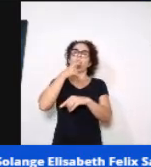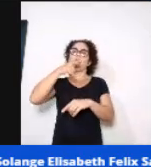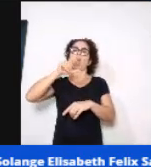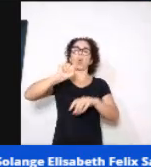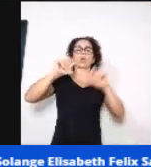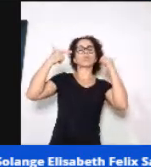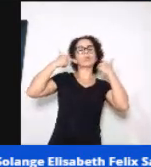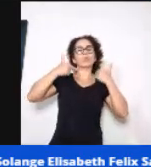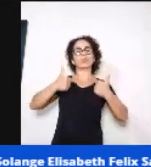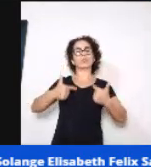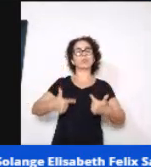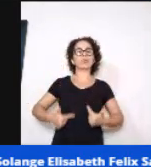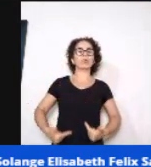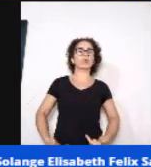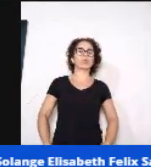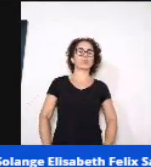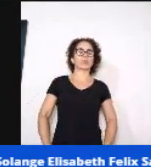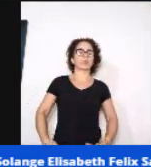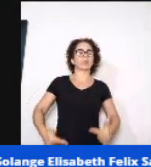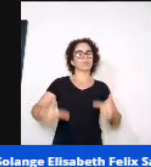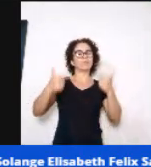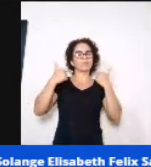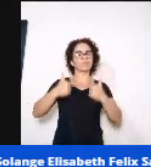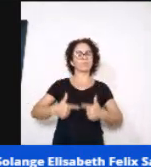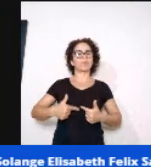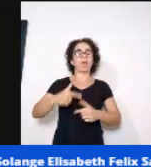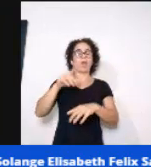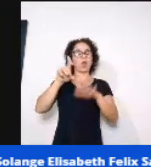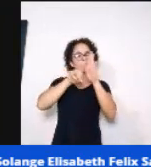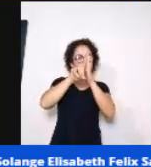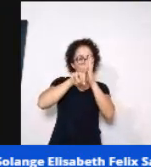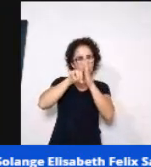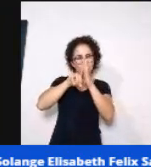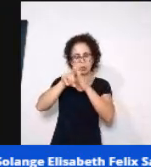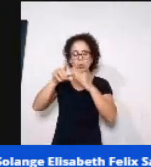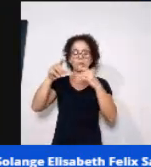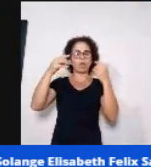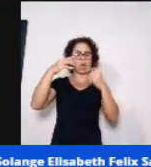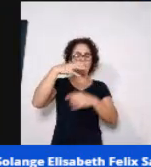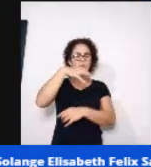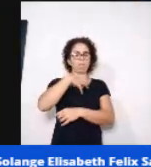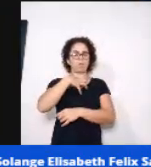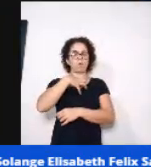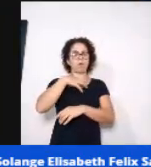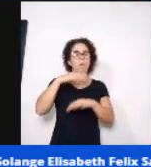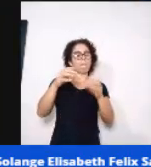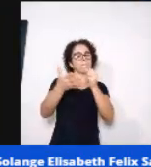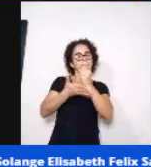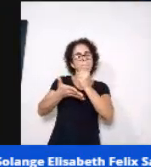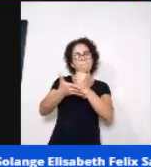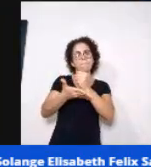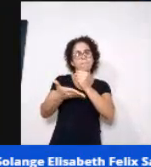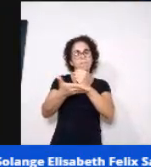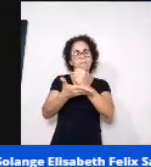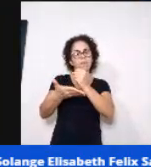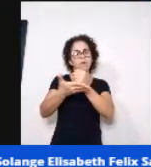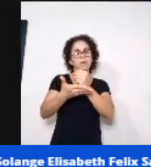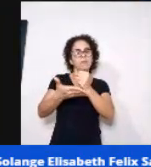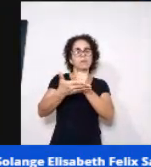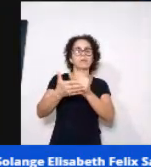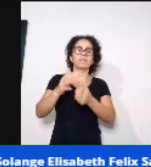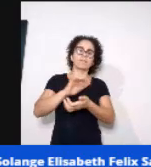estuda essas emoções básicas, tá? Pode ir descendo, por gentileza. Deixa eu ver.